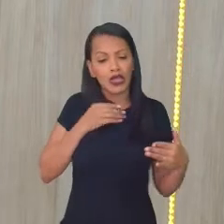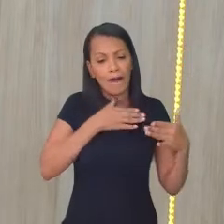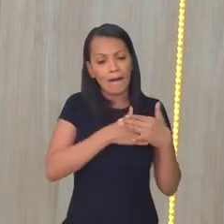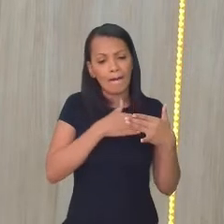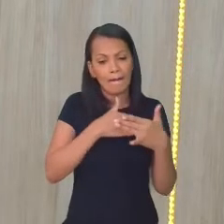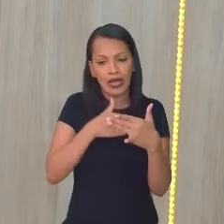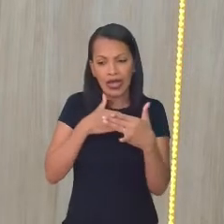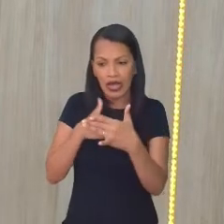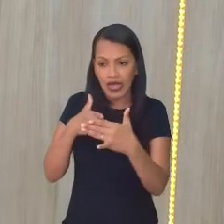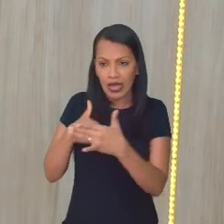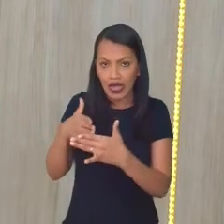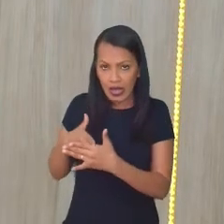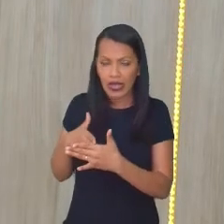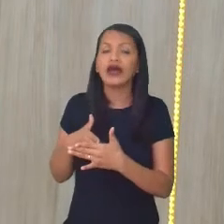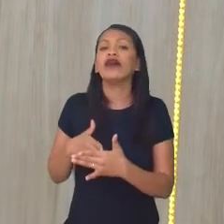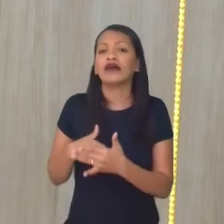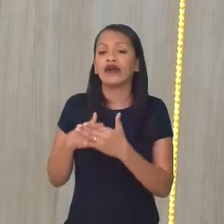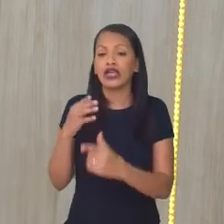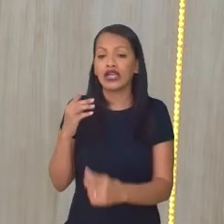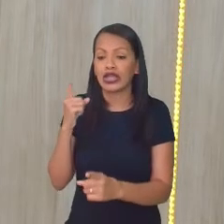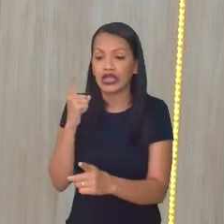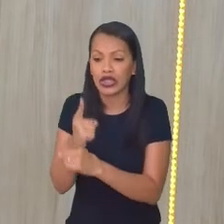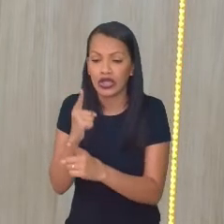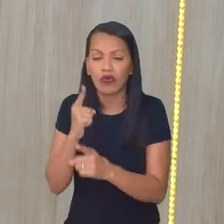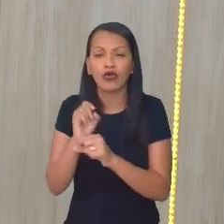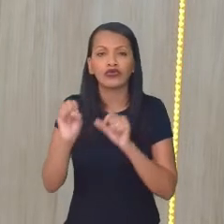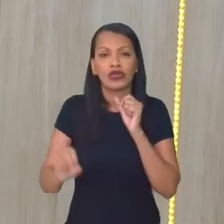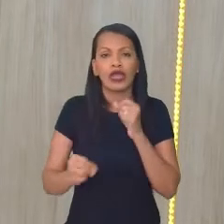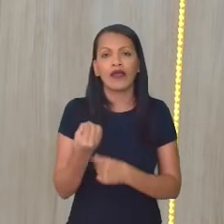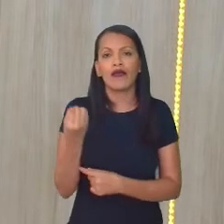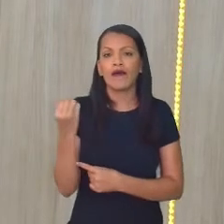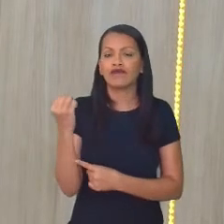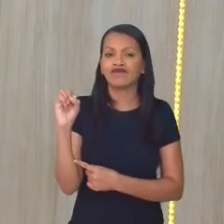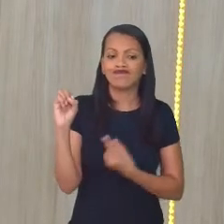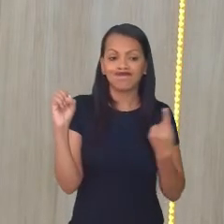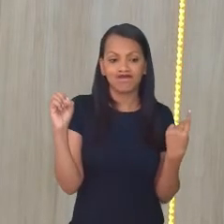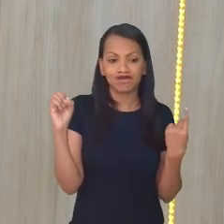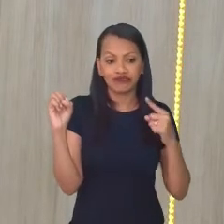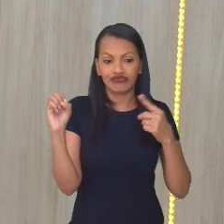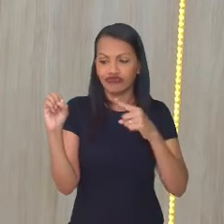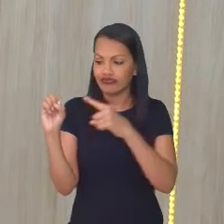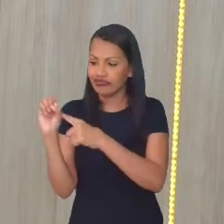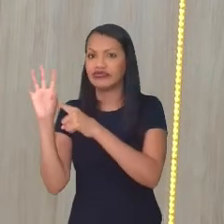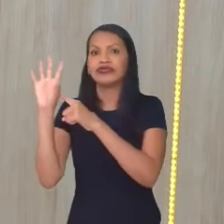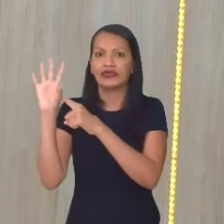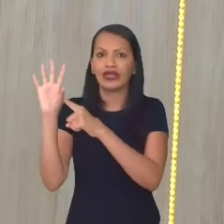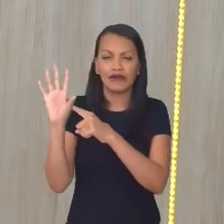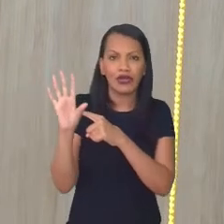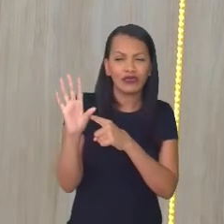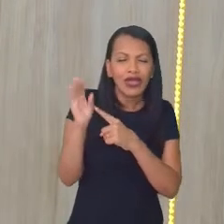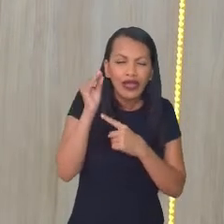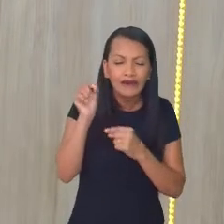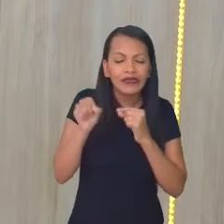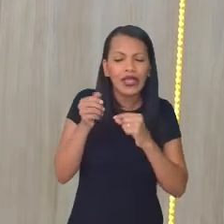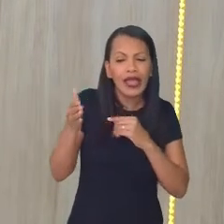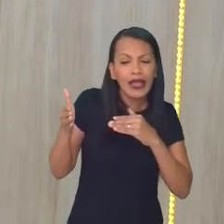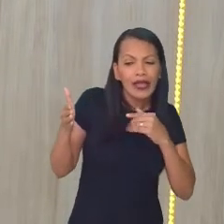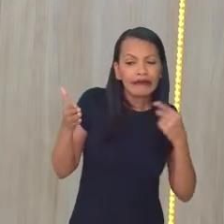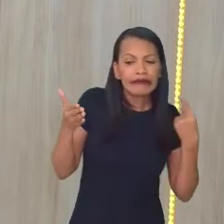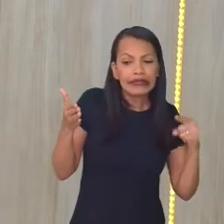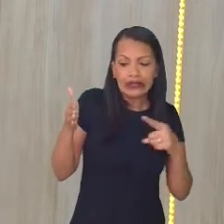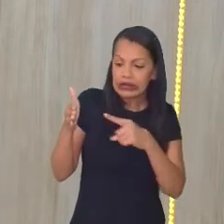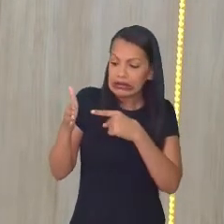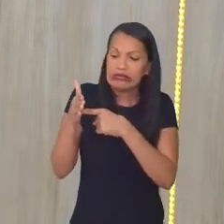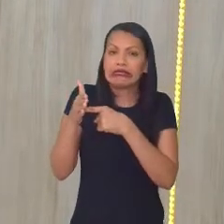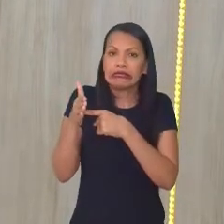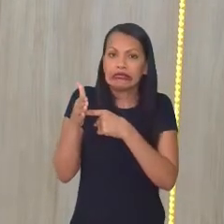vai impedir o encontro do espermatozoide com o óvulo para uma gravidez indesejada e também contra